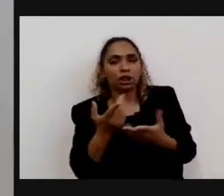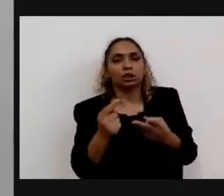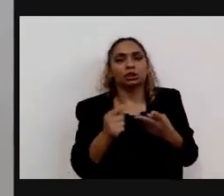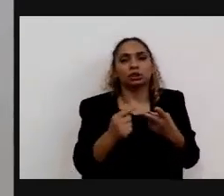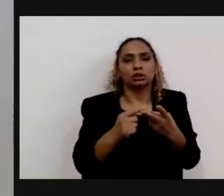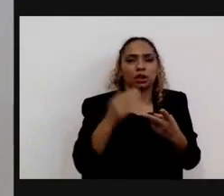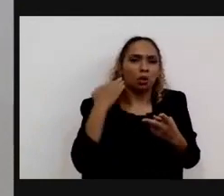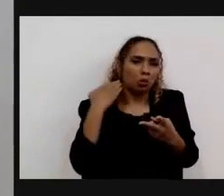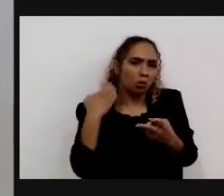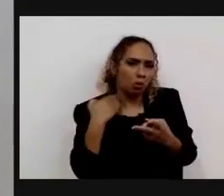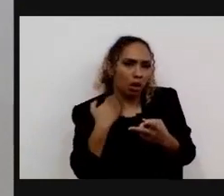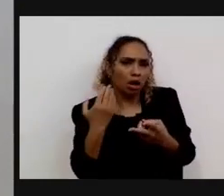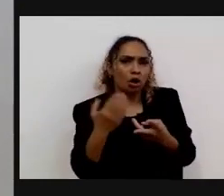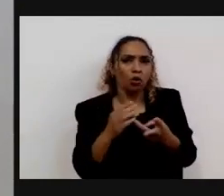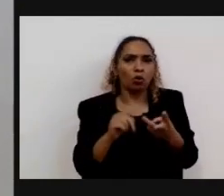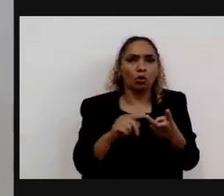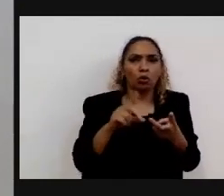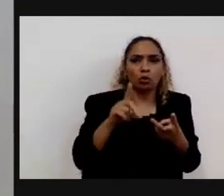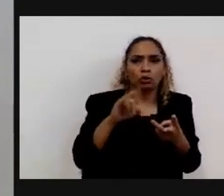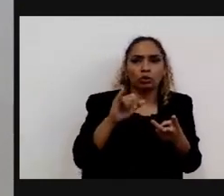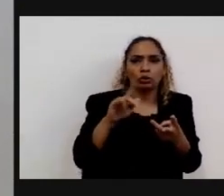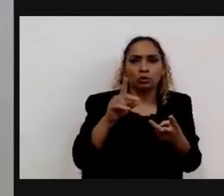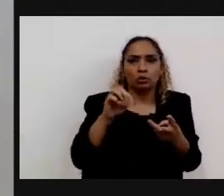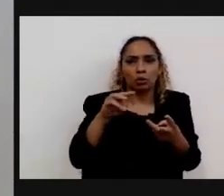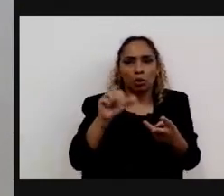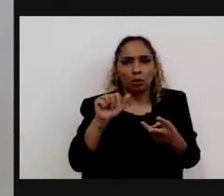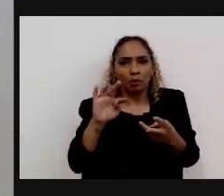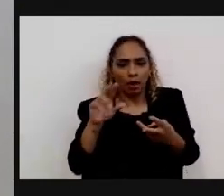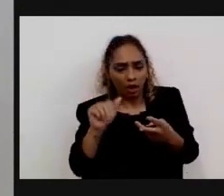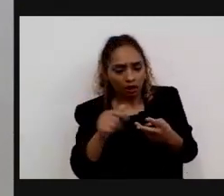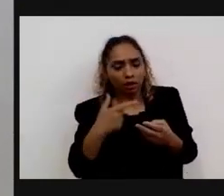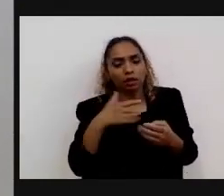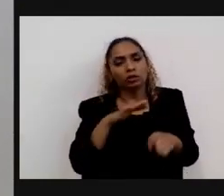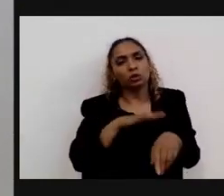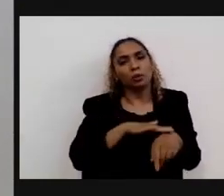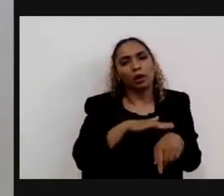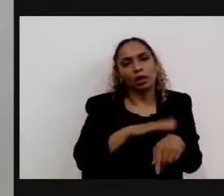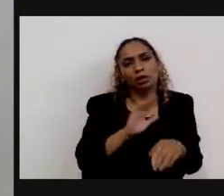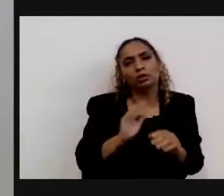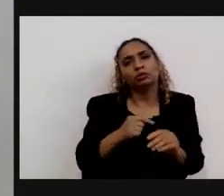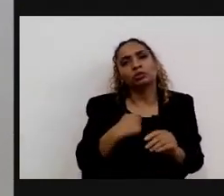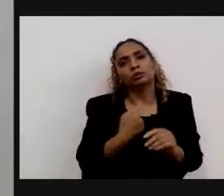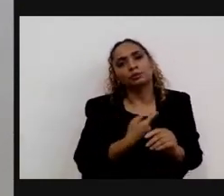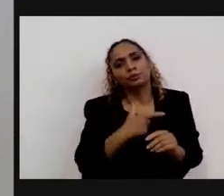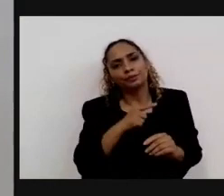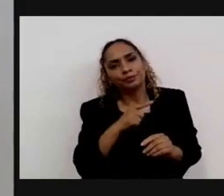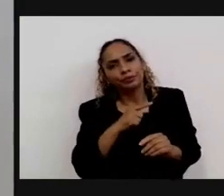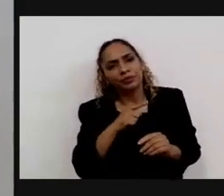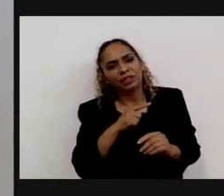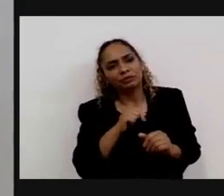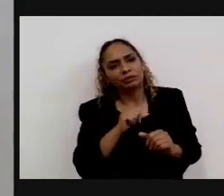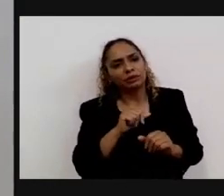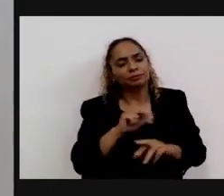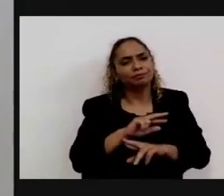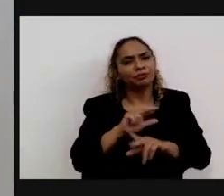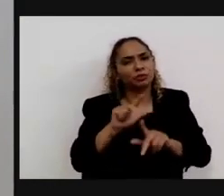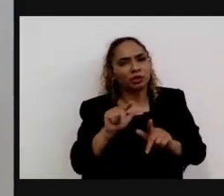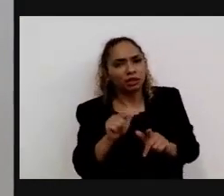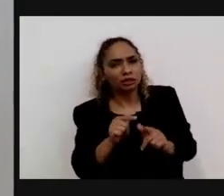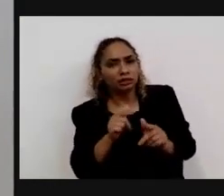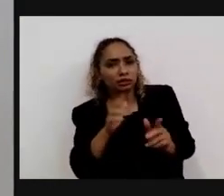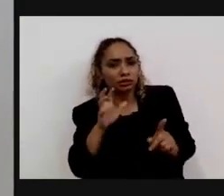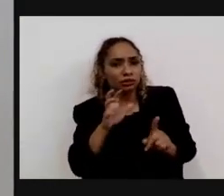no geral não existe né então chega um momento a gente tem distorções inclusive